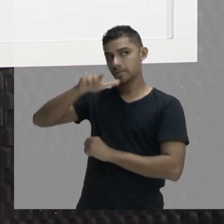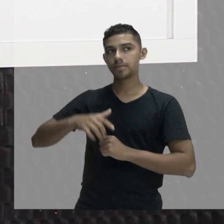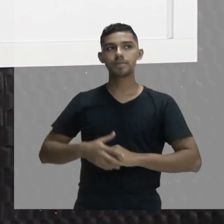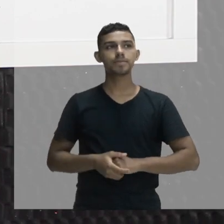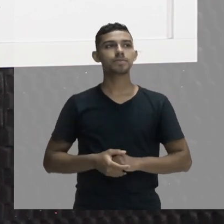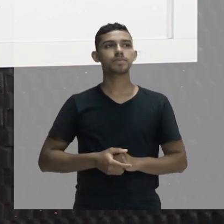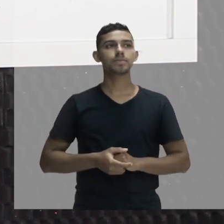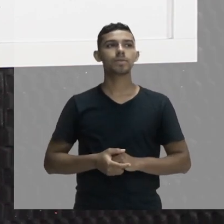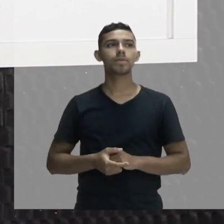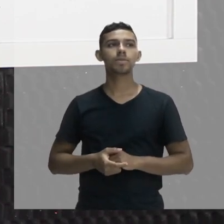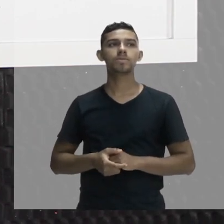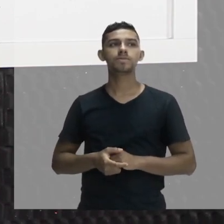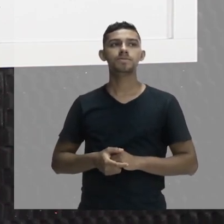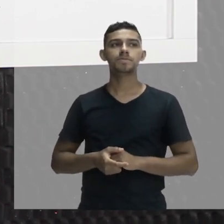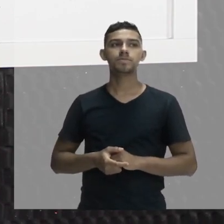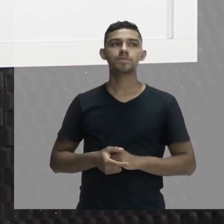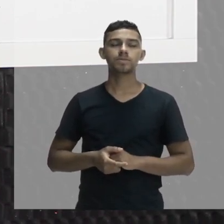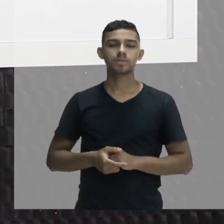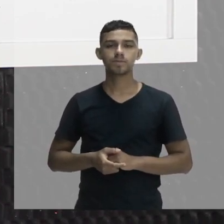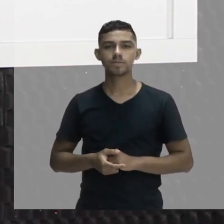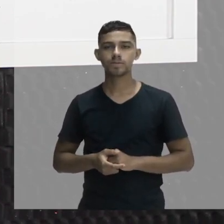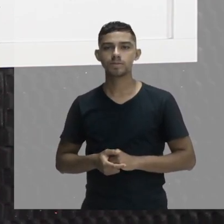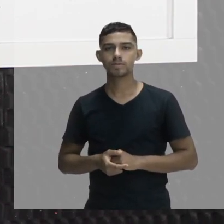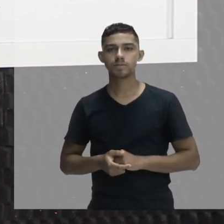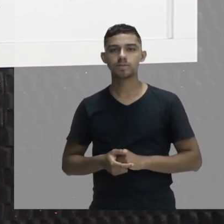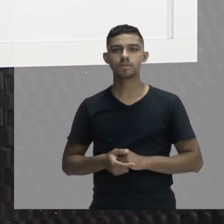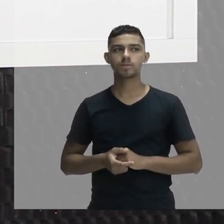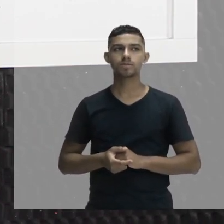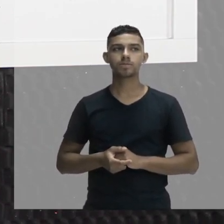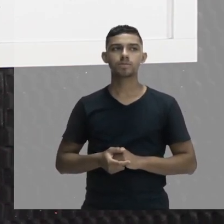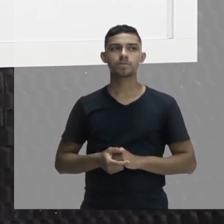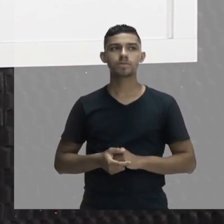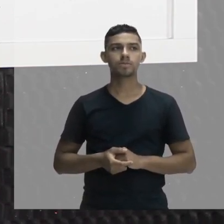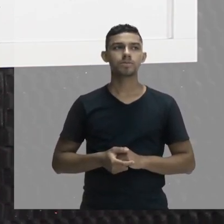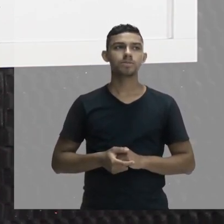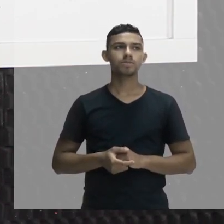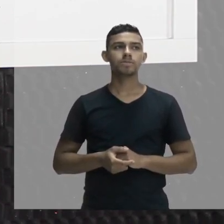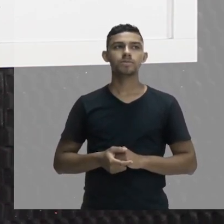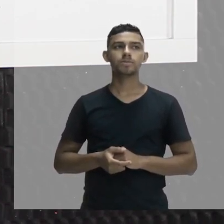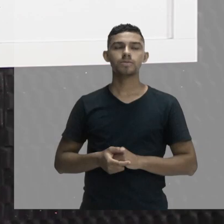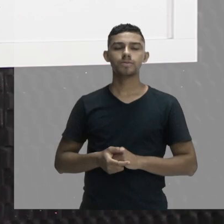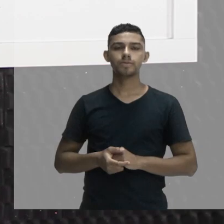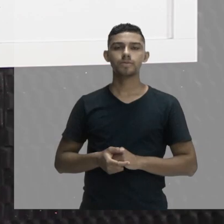E vou trazer Ana para cá, para ela ser minha vice-líder.